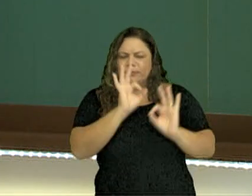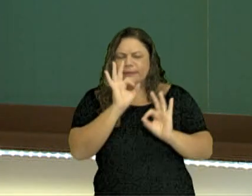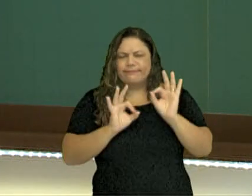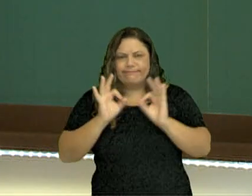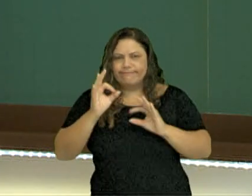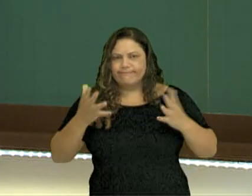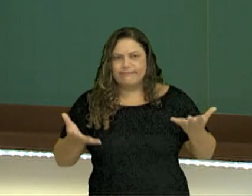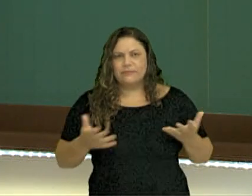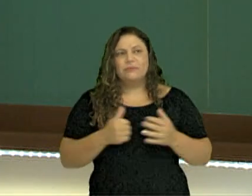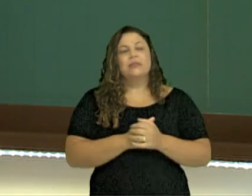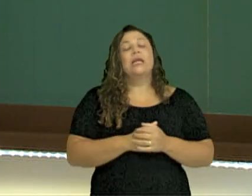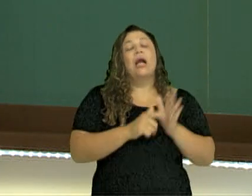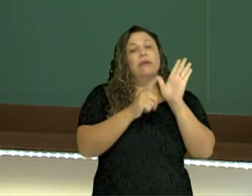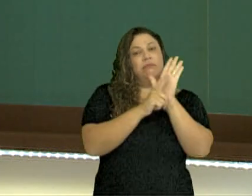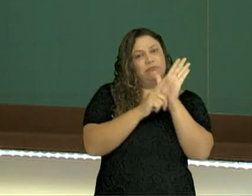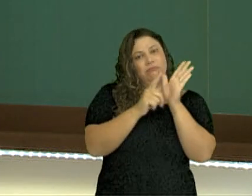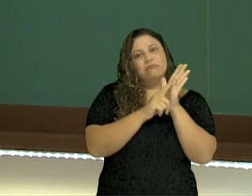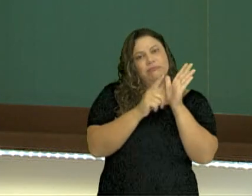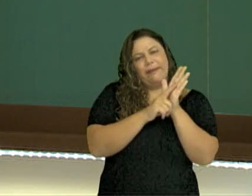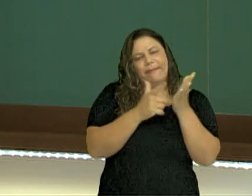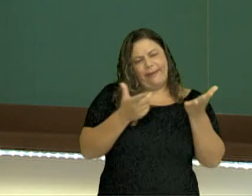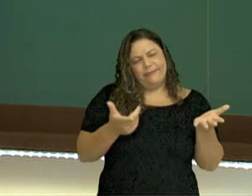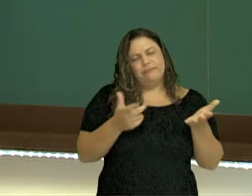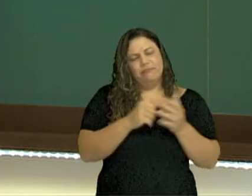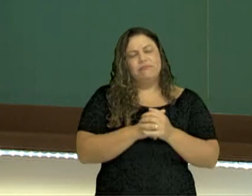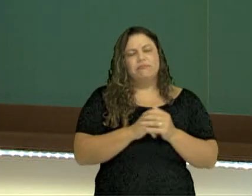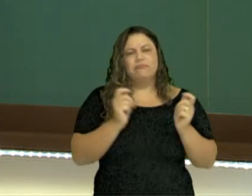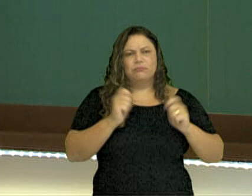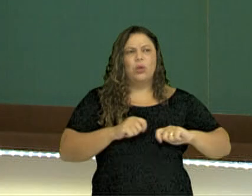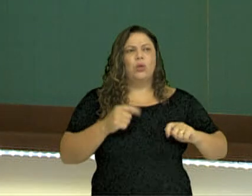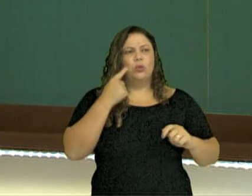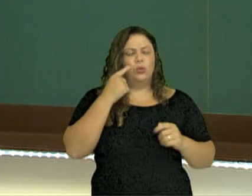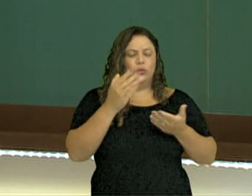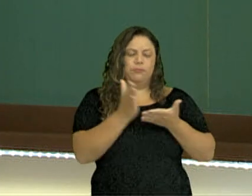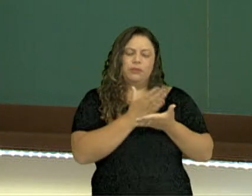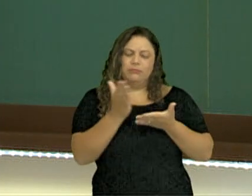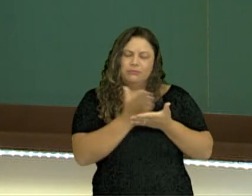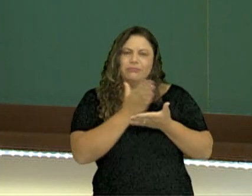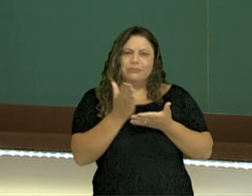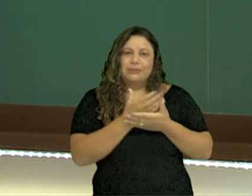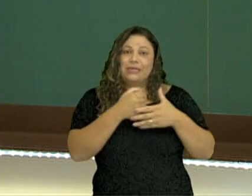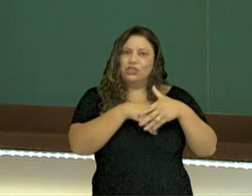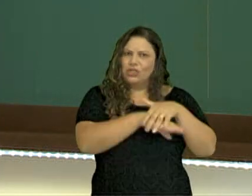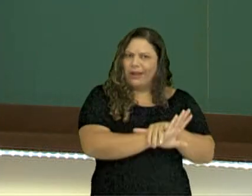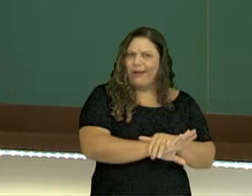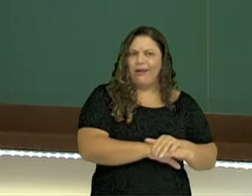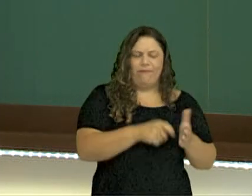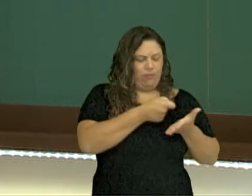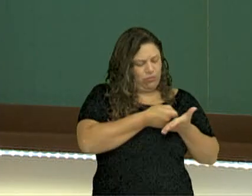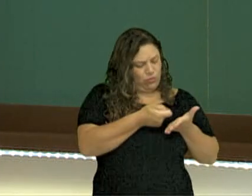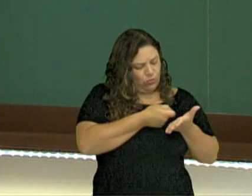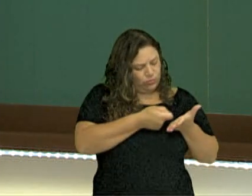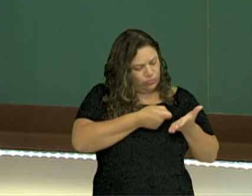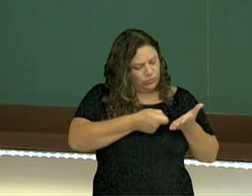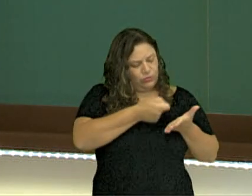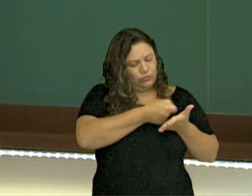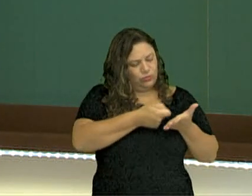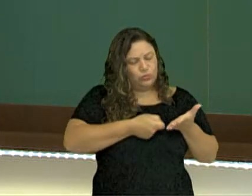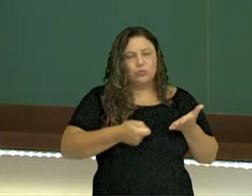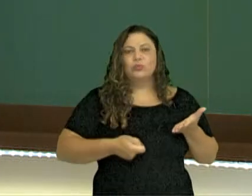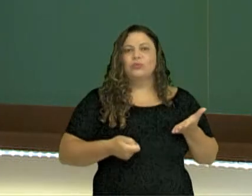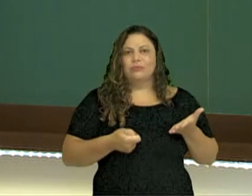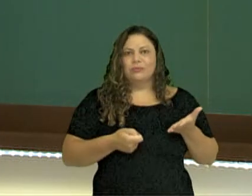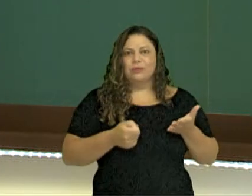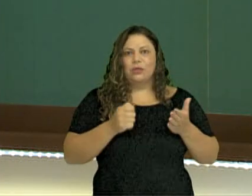Pode ser num papel, eu tenho vários amigos que têm uma cadernetinha, né? Que leva dentro da carteira e vai anotando todas as despesas